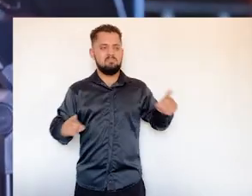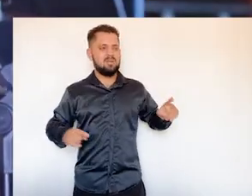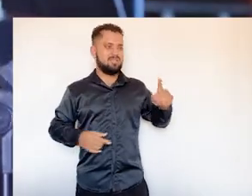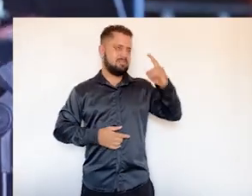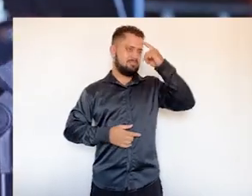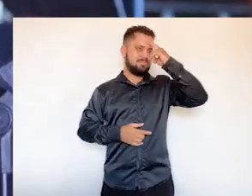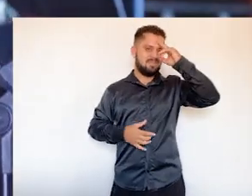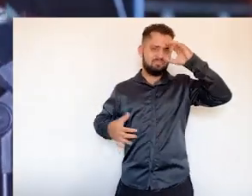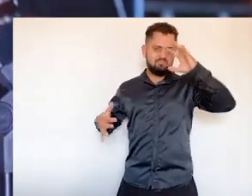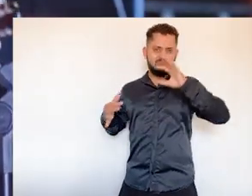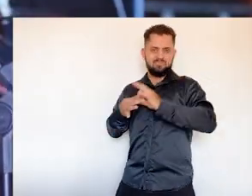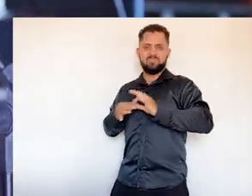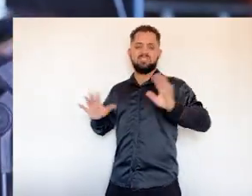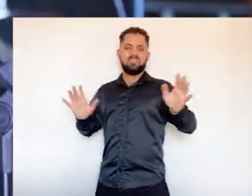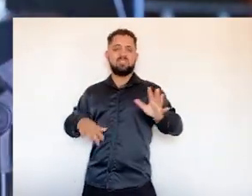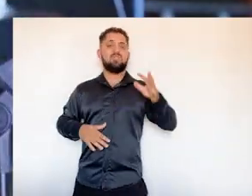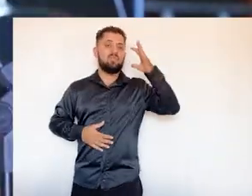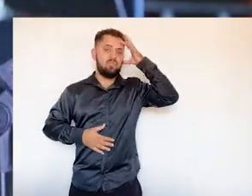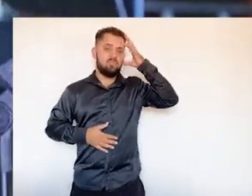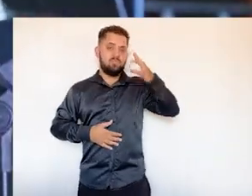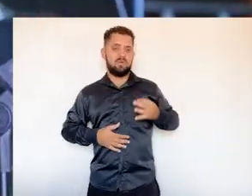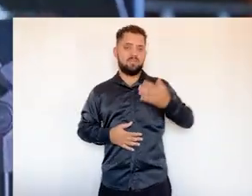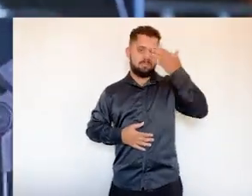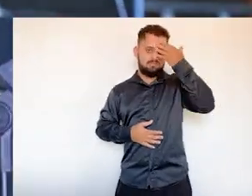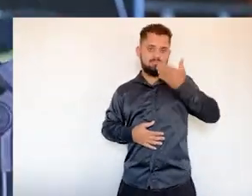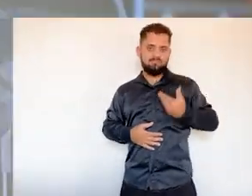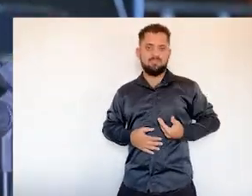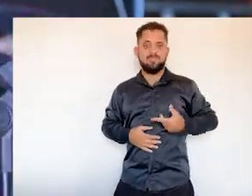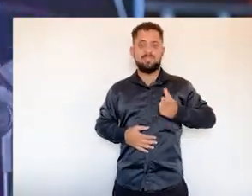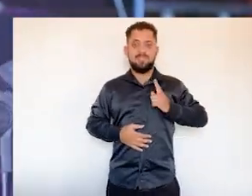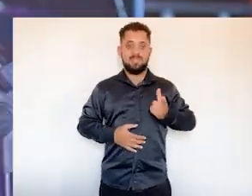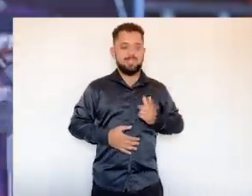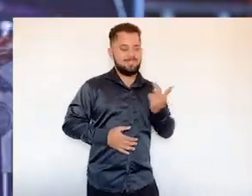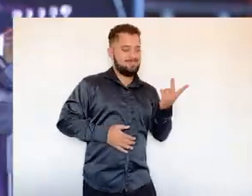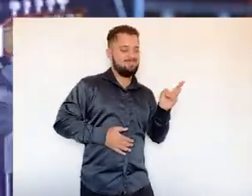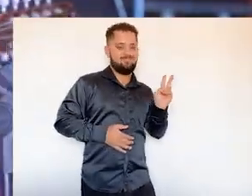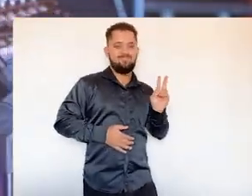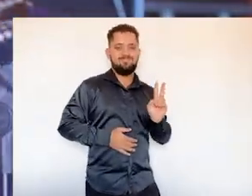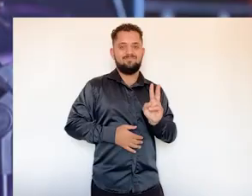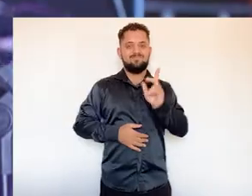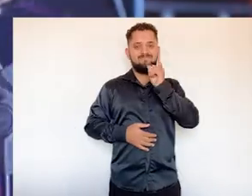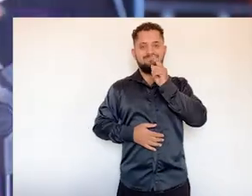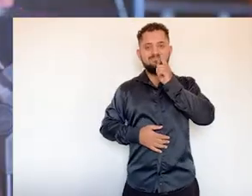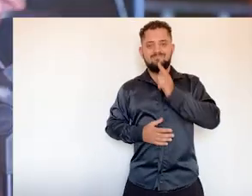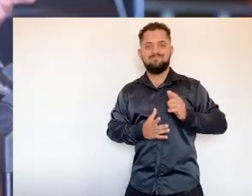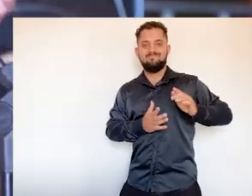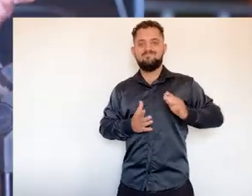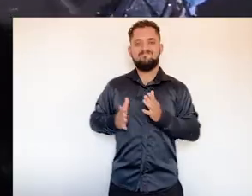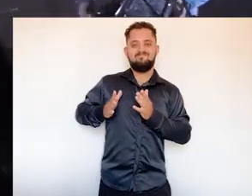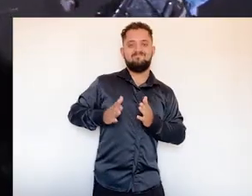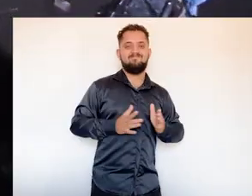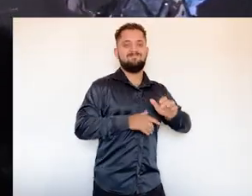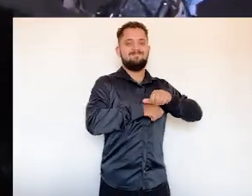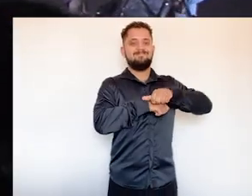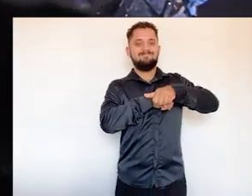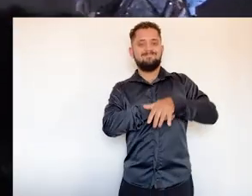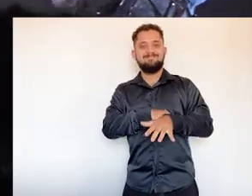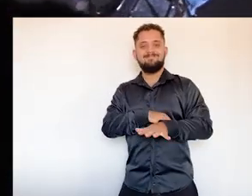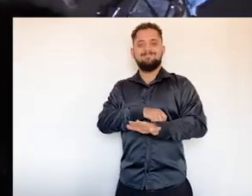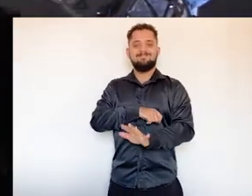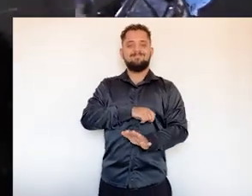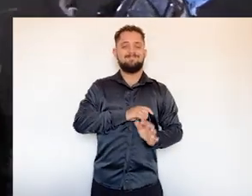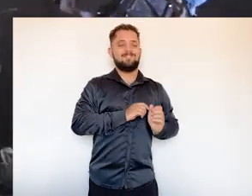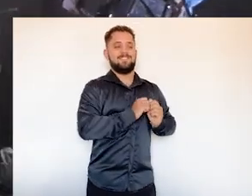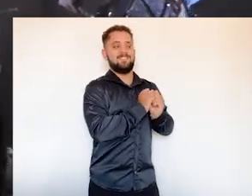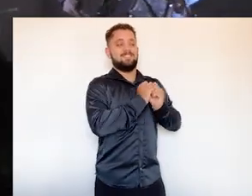junto do lado da cachoeira. lado, vai e vem que eu quero ver você, meu